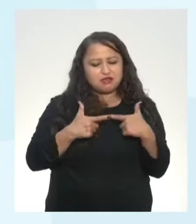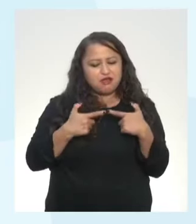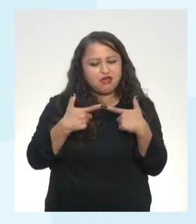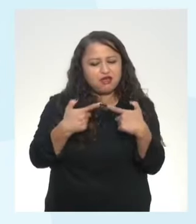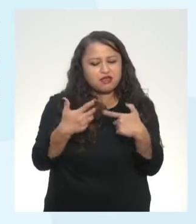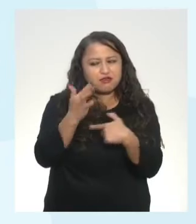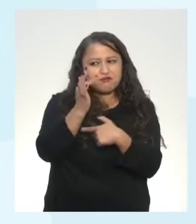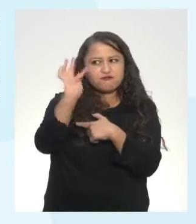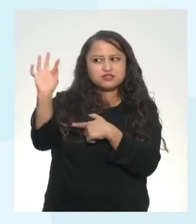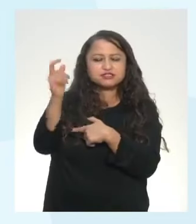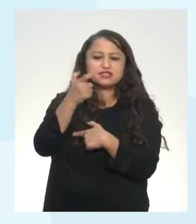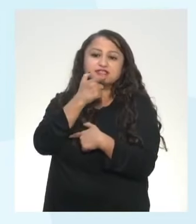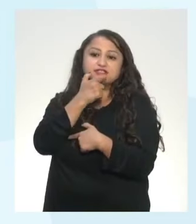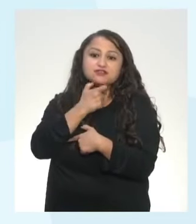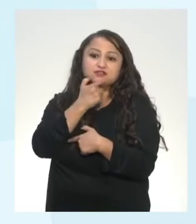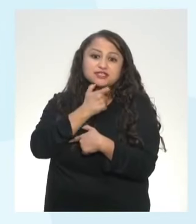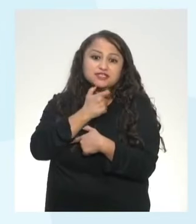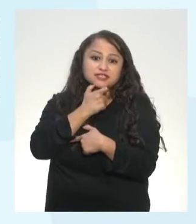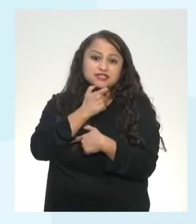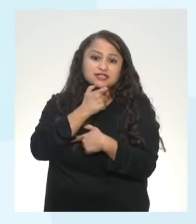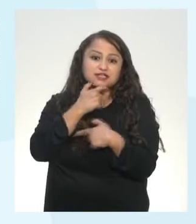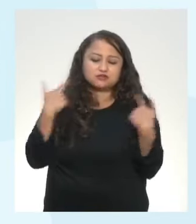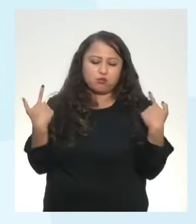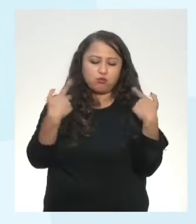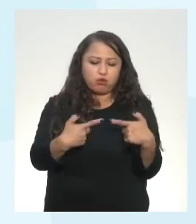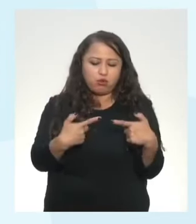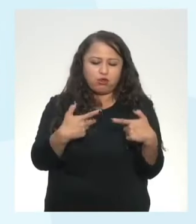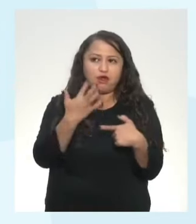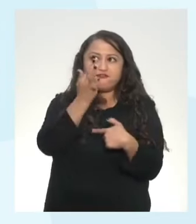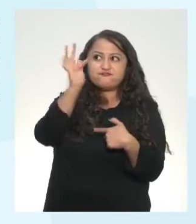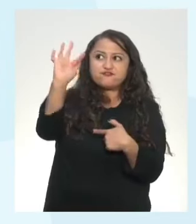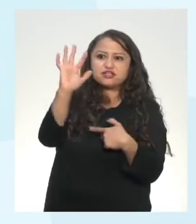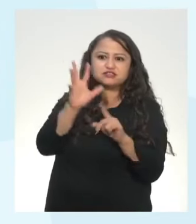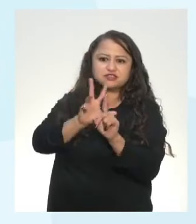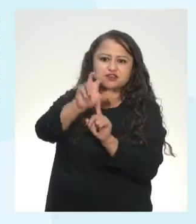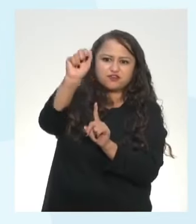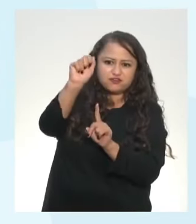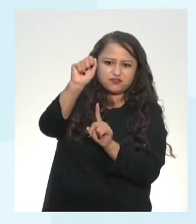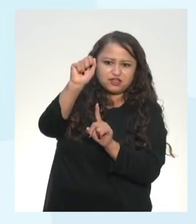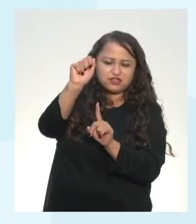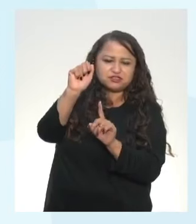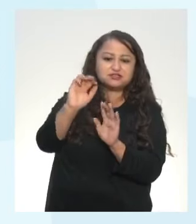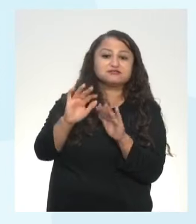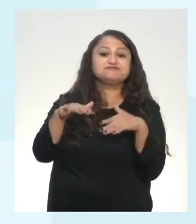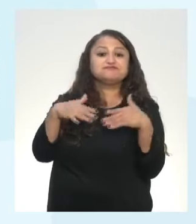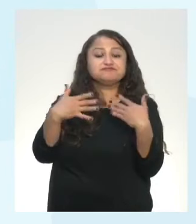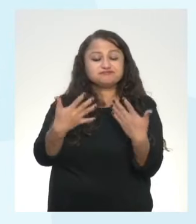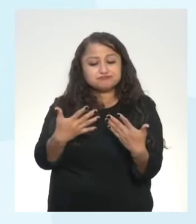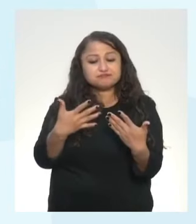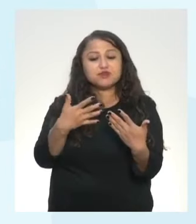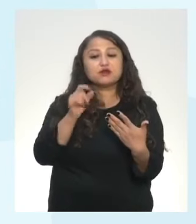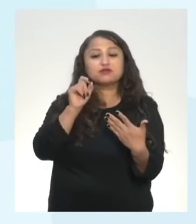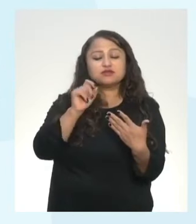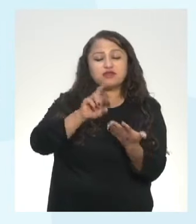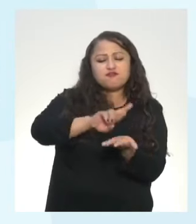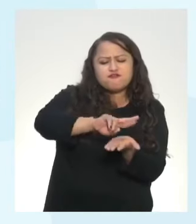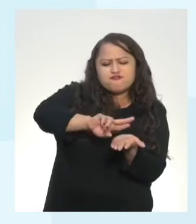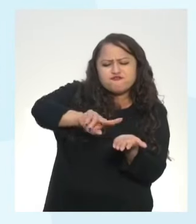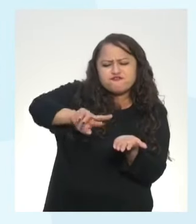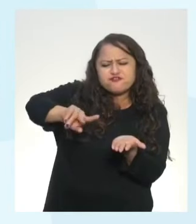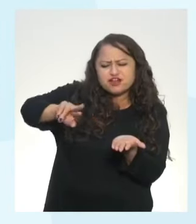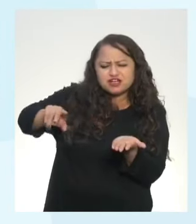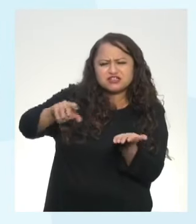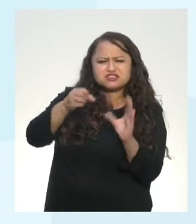e os ingleses, a França, né, leva melhor, e com isso nós temos vários elementos que